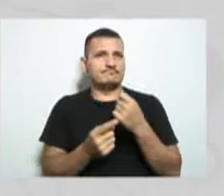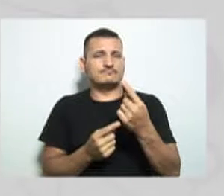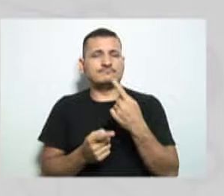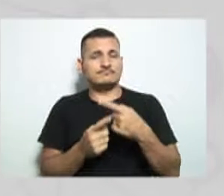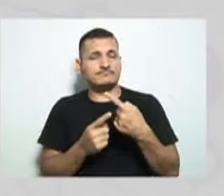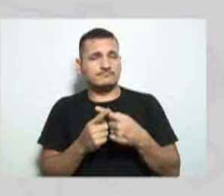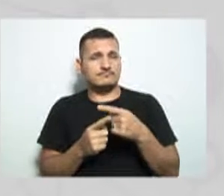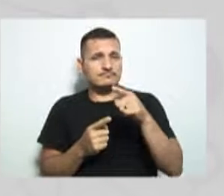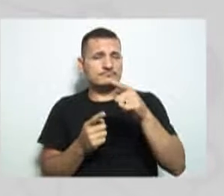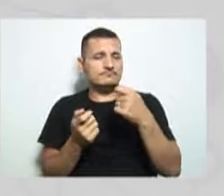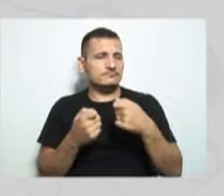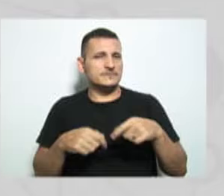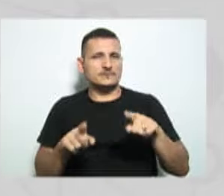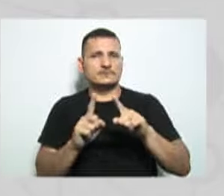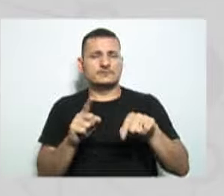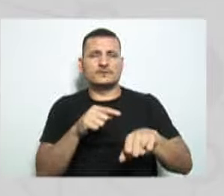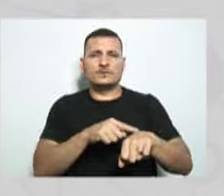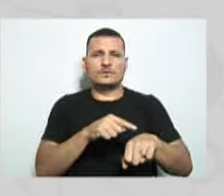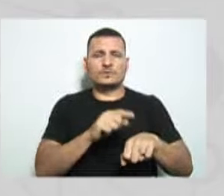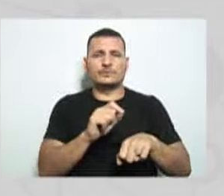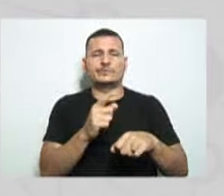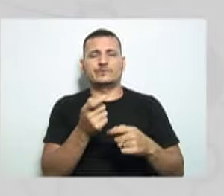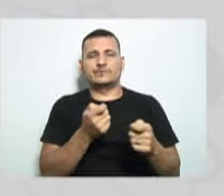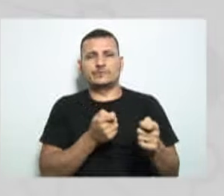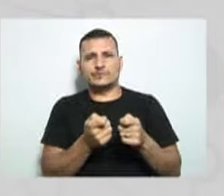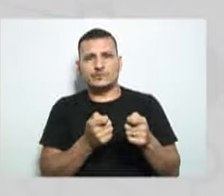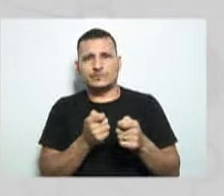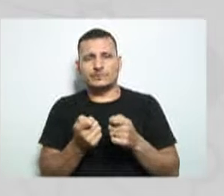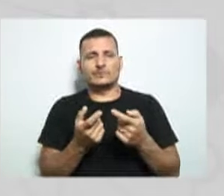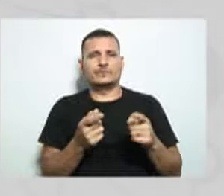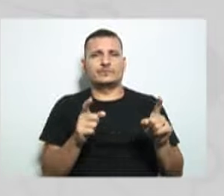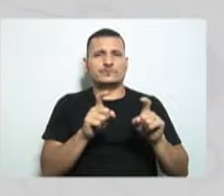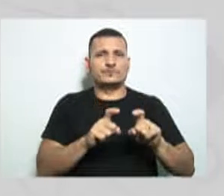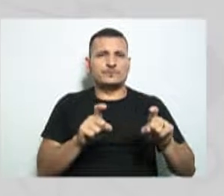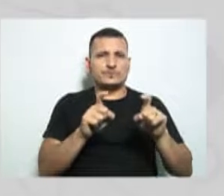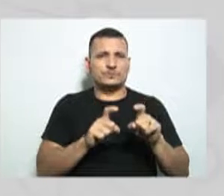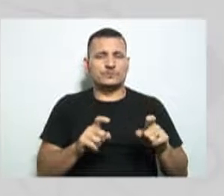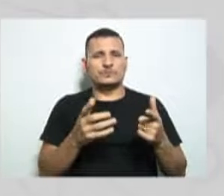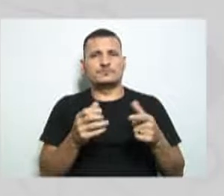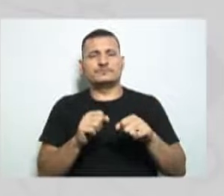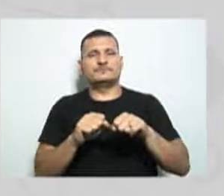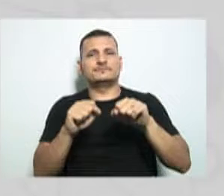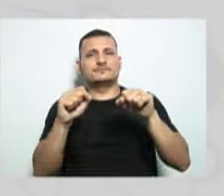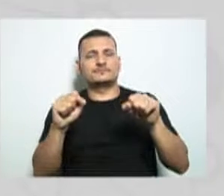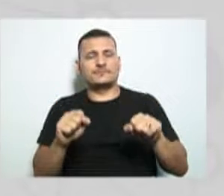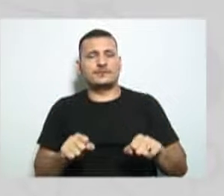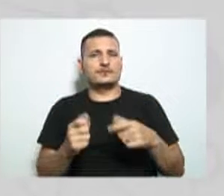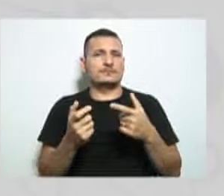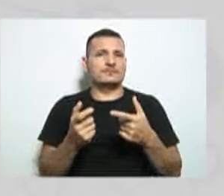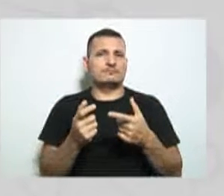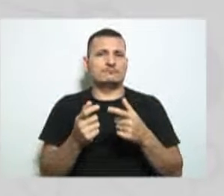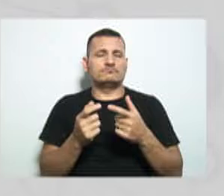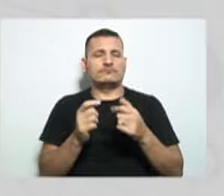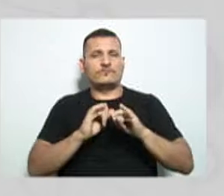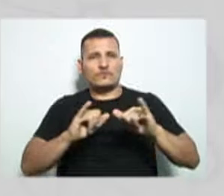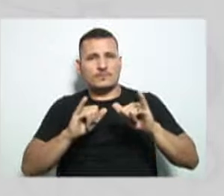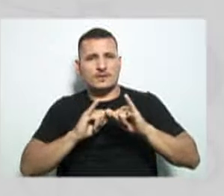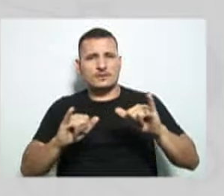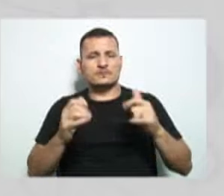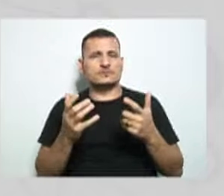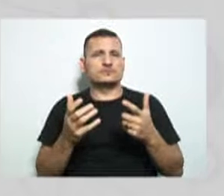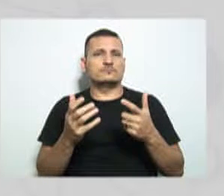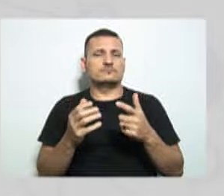nesse momento, de um controle de computadores, de sistema informatizado. Você pode fazer